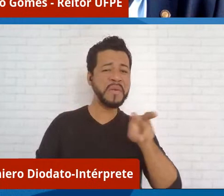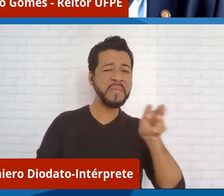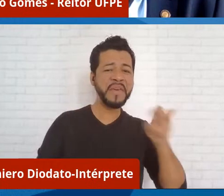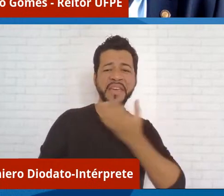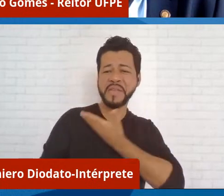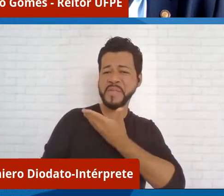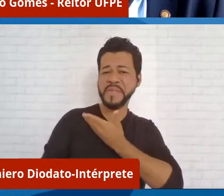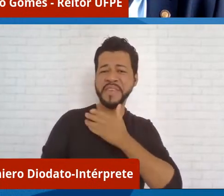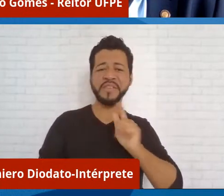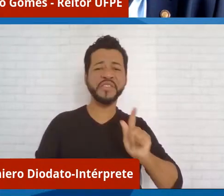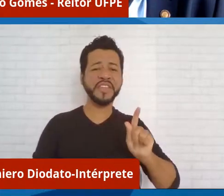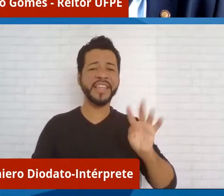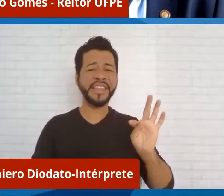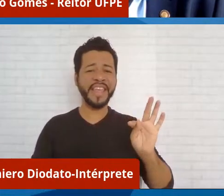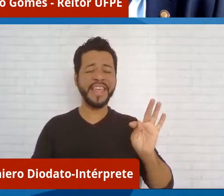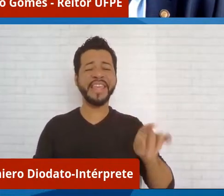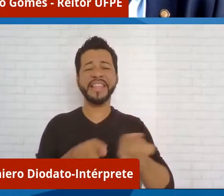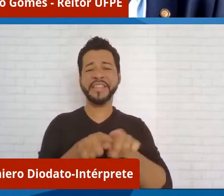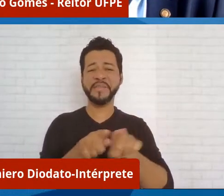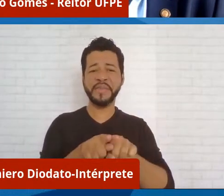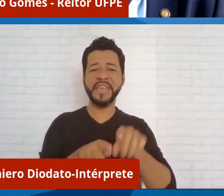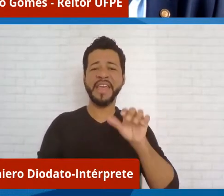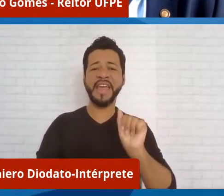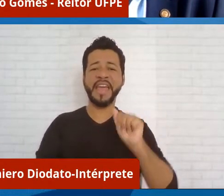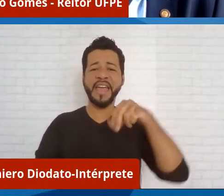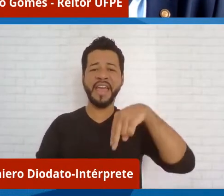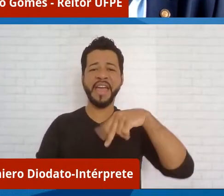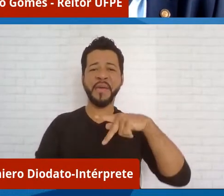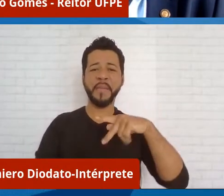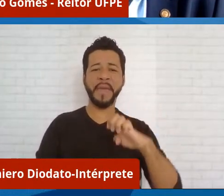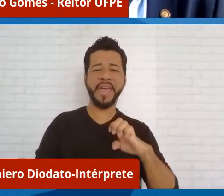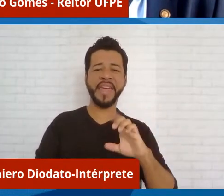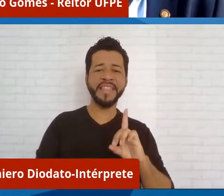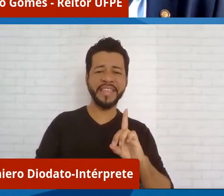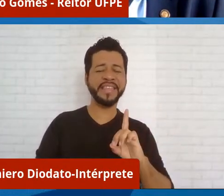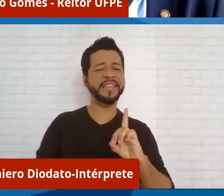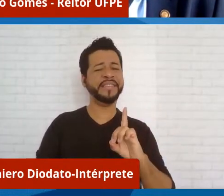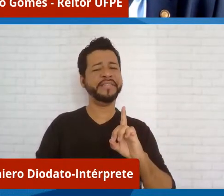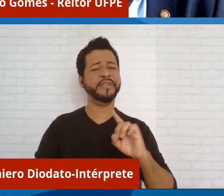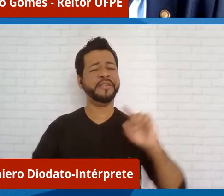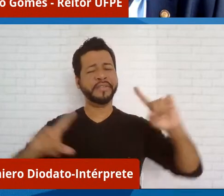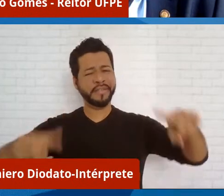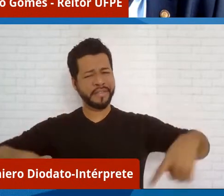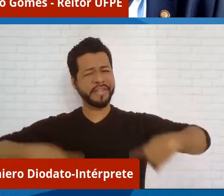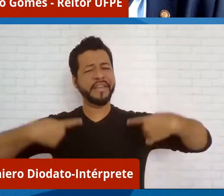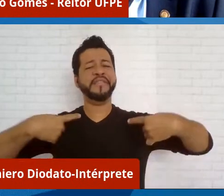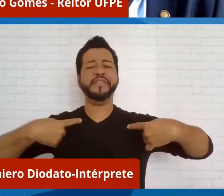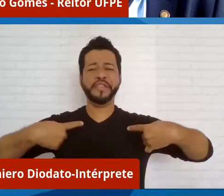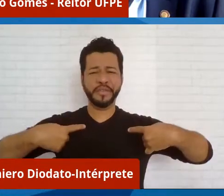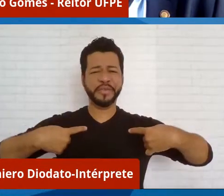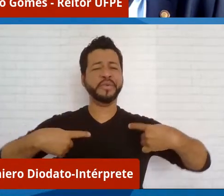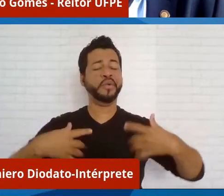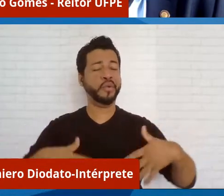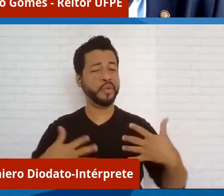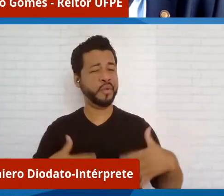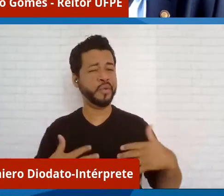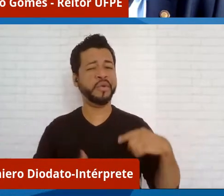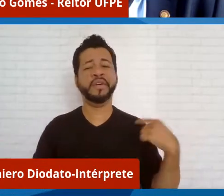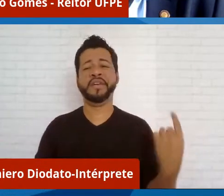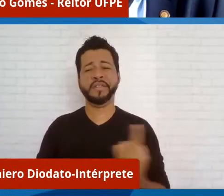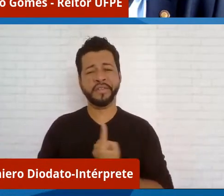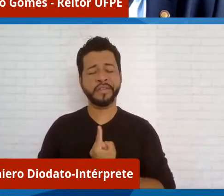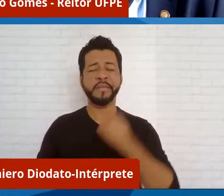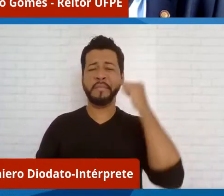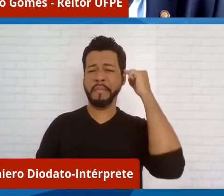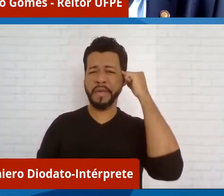GT, da Amped, de outras instituições. Para a gente foi um grande desafio. Inicialmente a gente cogitou a